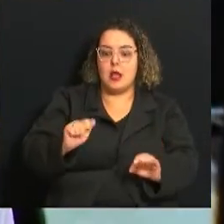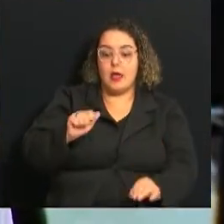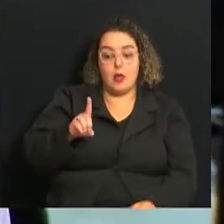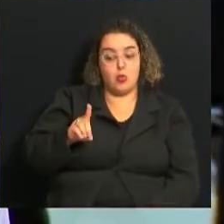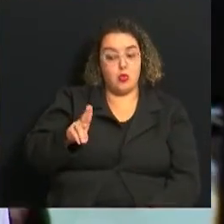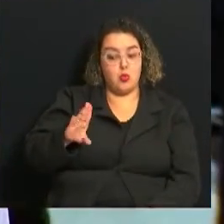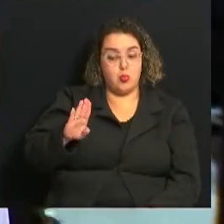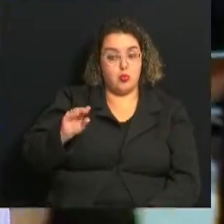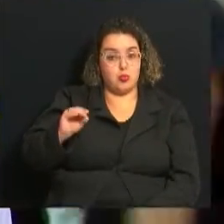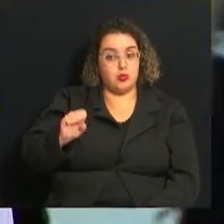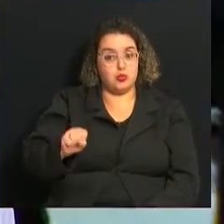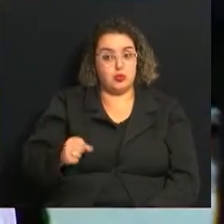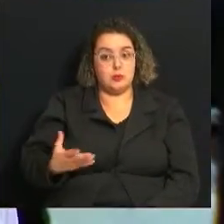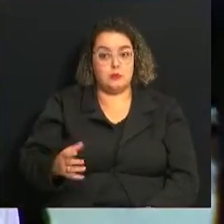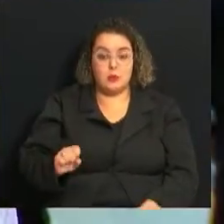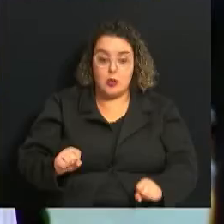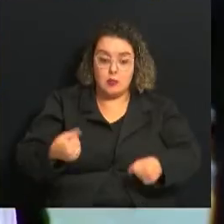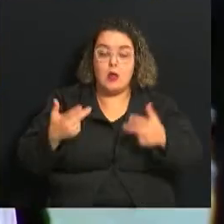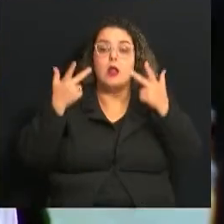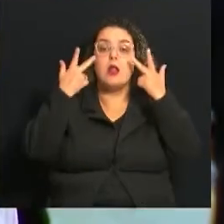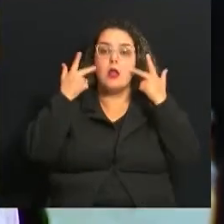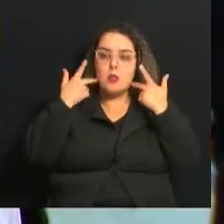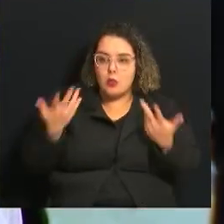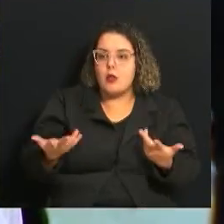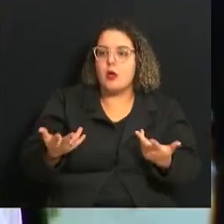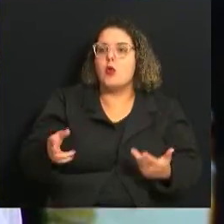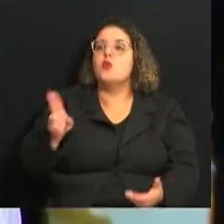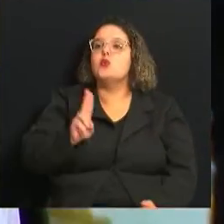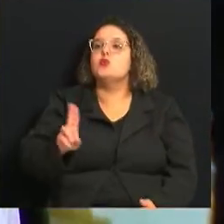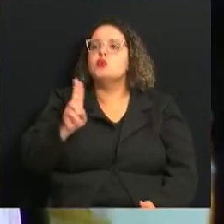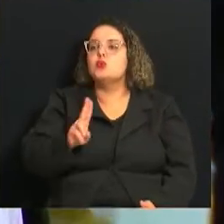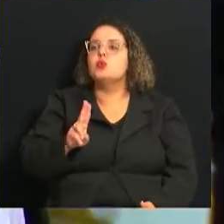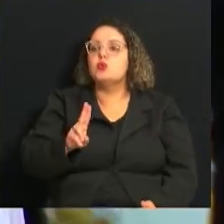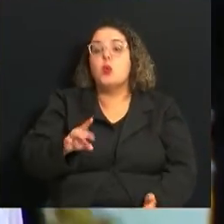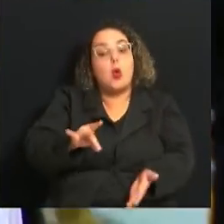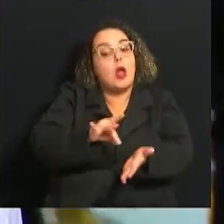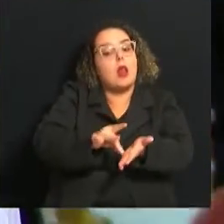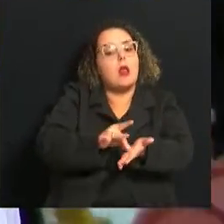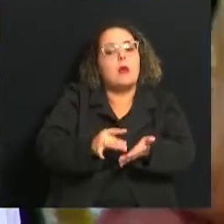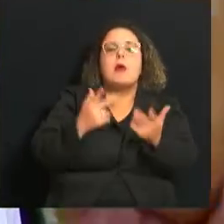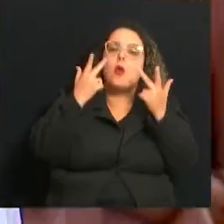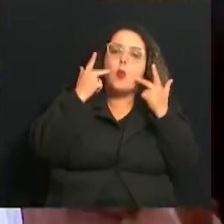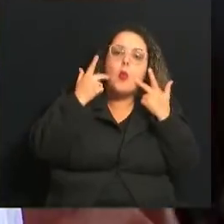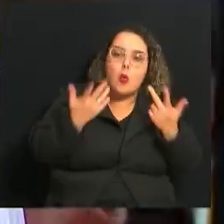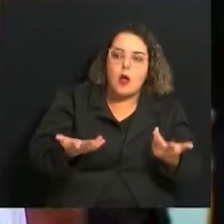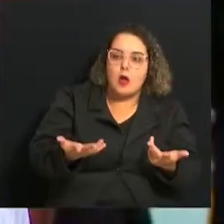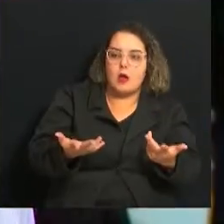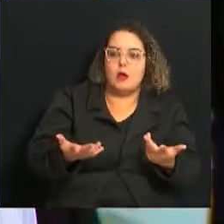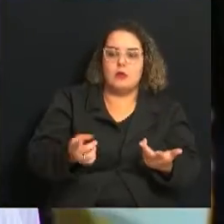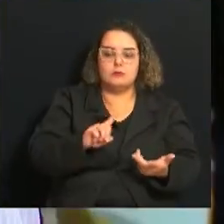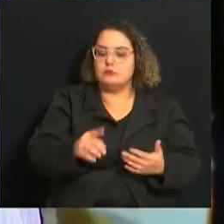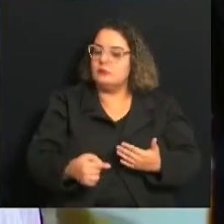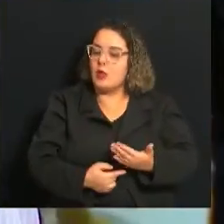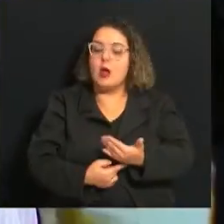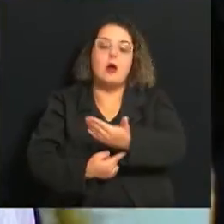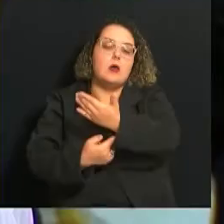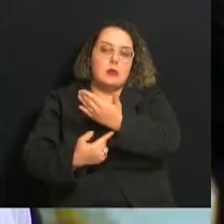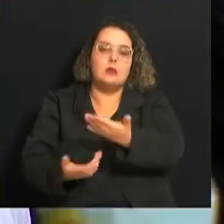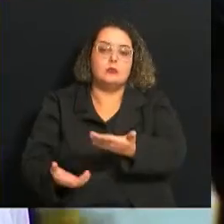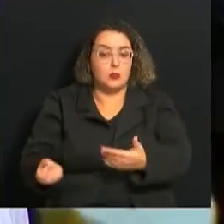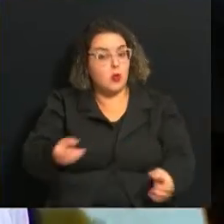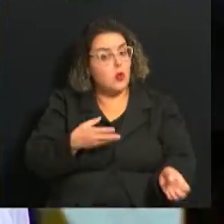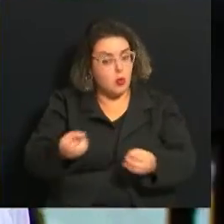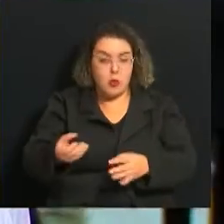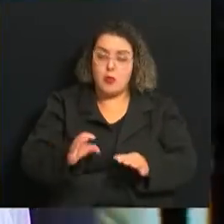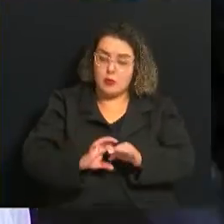são defensivos naturais, utilizando inimigos naturais. Então são tecnologias novas que já existem disponíveis